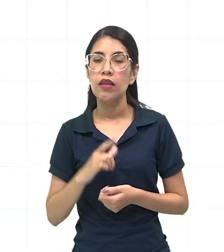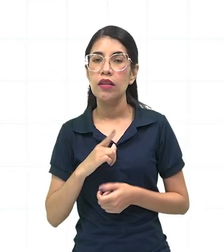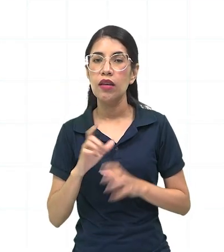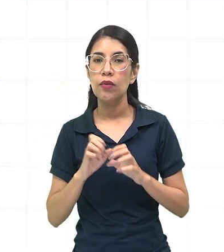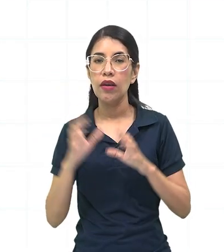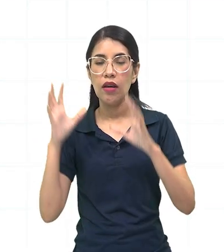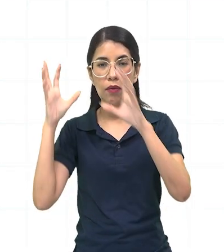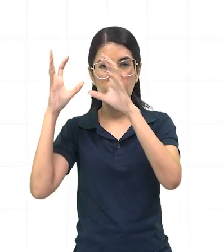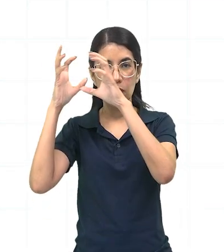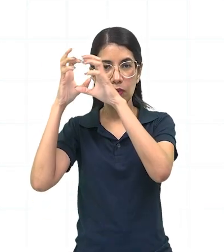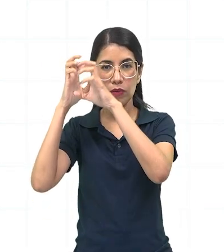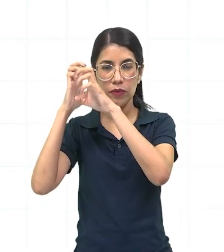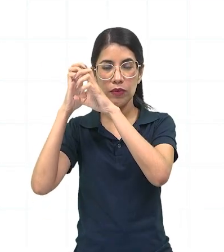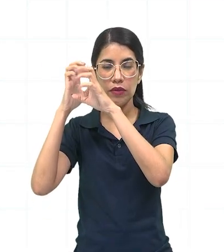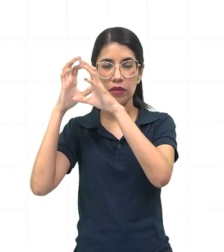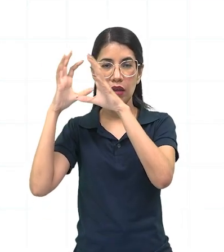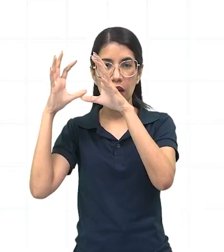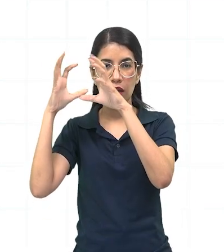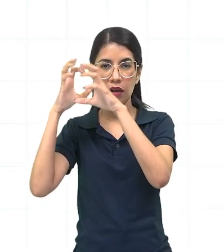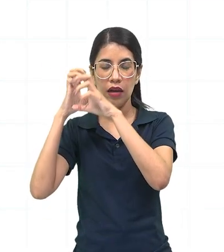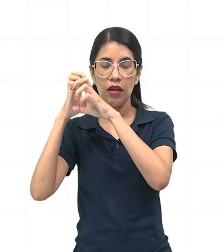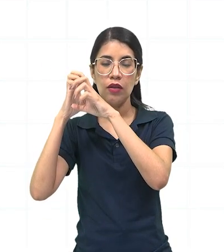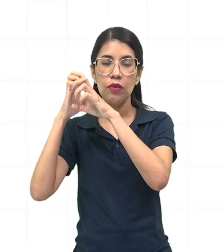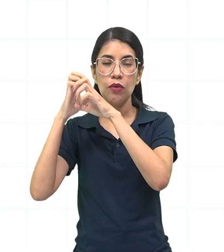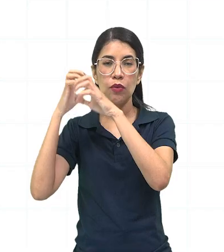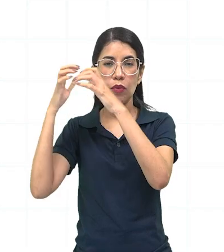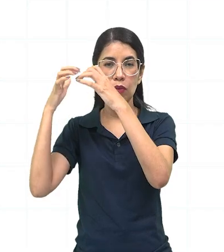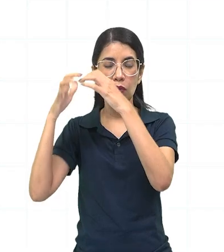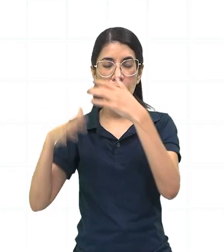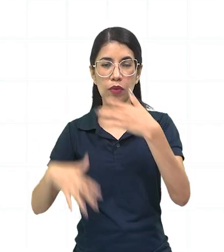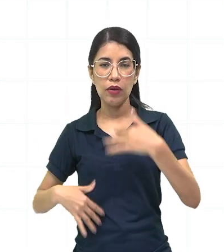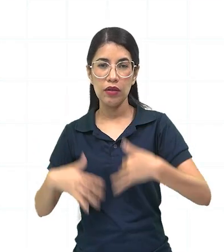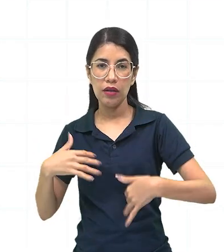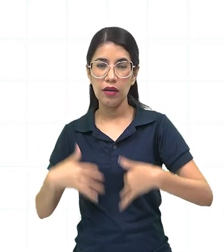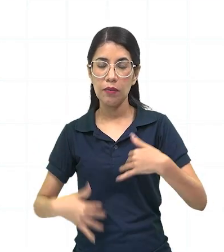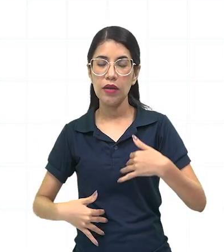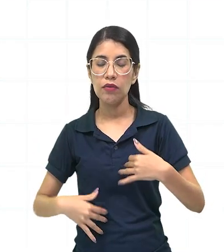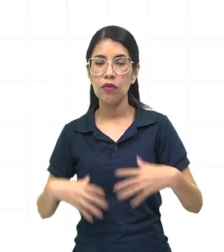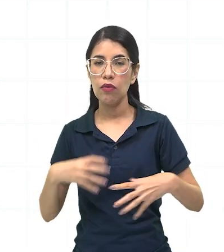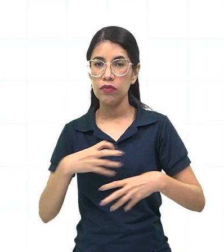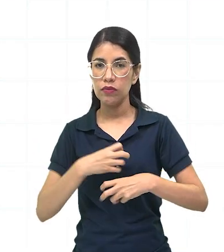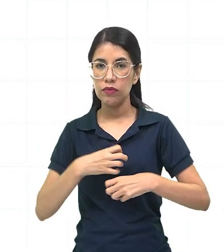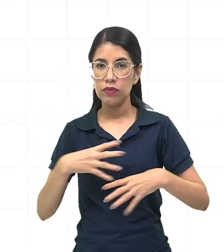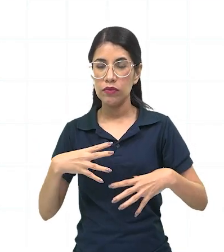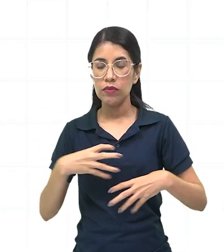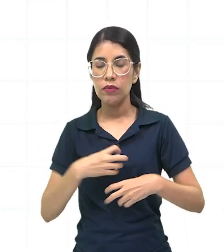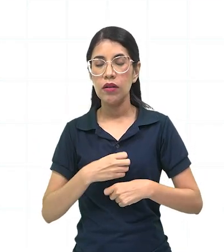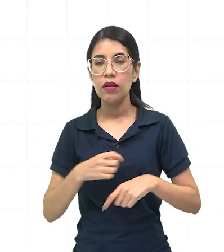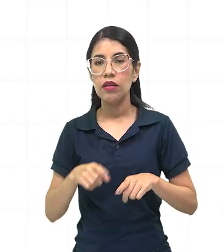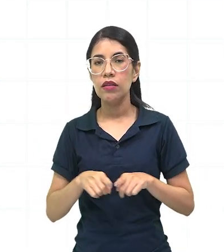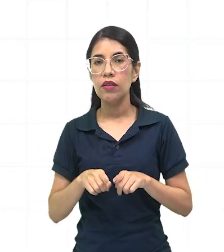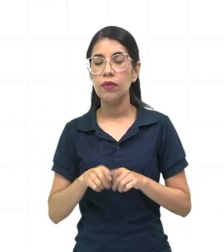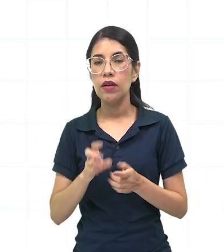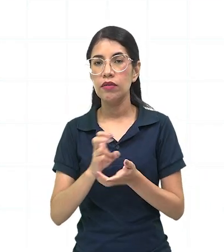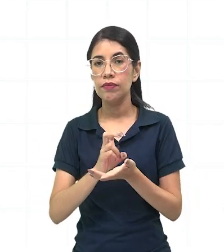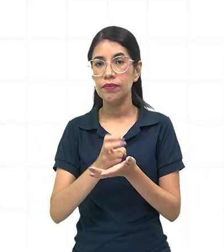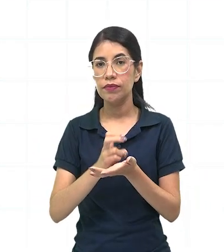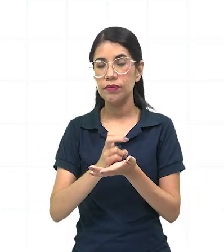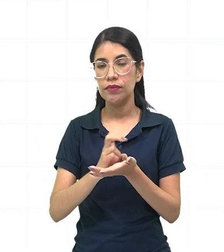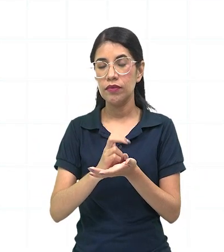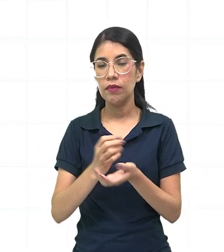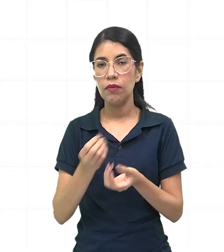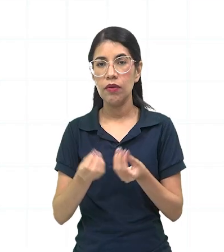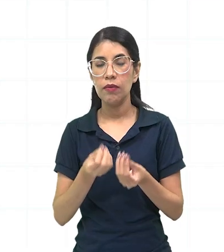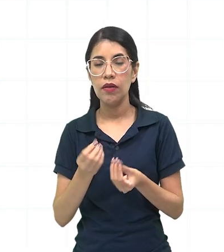contração involuntária de vários músculos do corpo. Normalmente, as crises